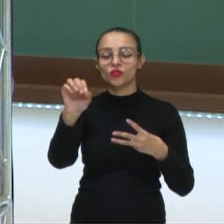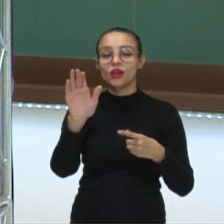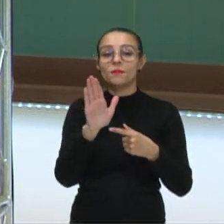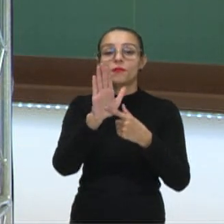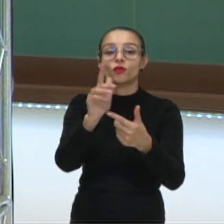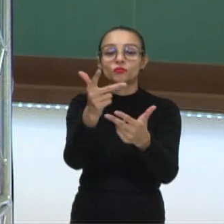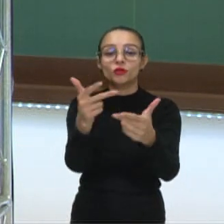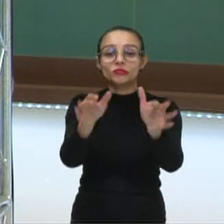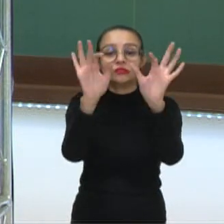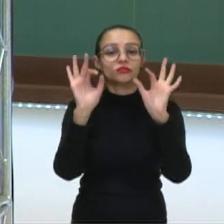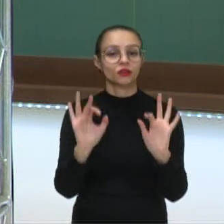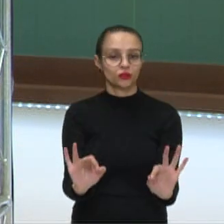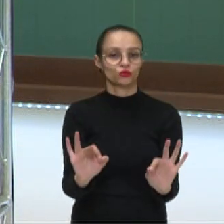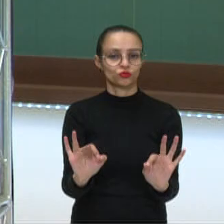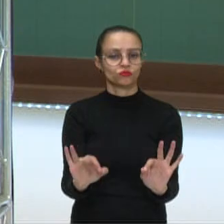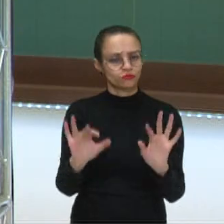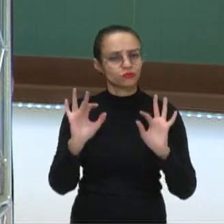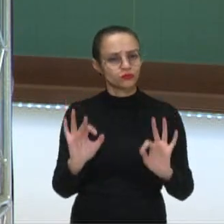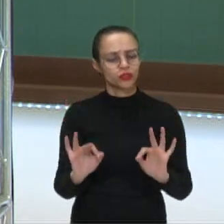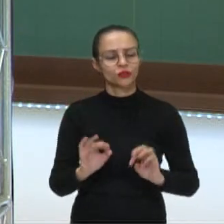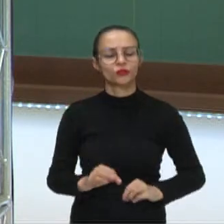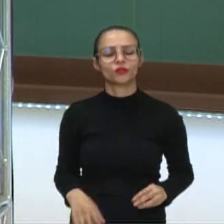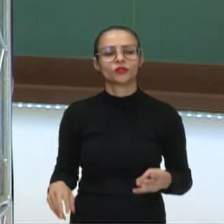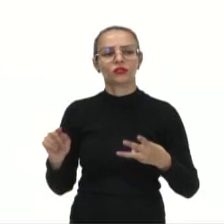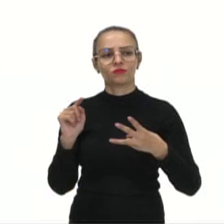algo certo, que realmente aconteceu.